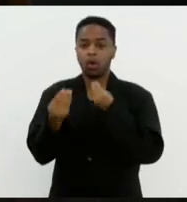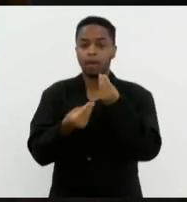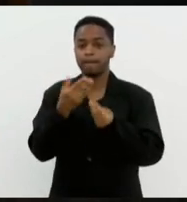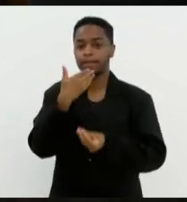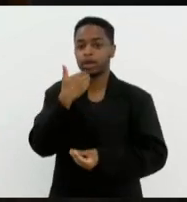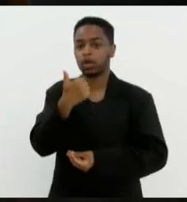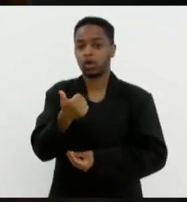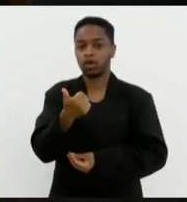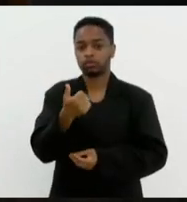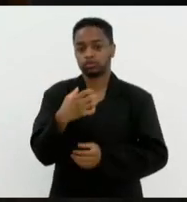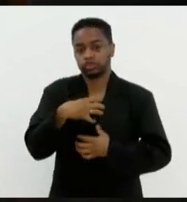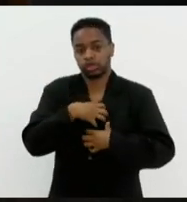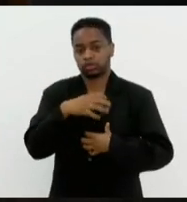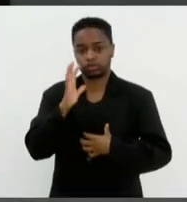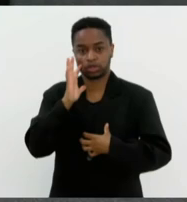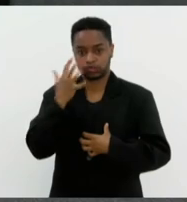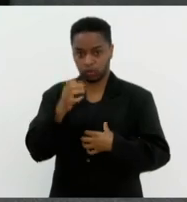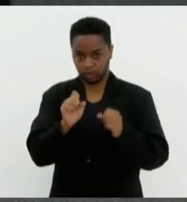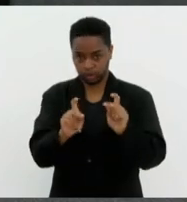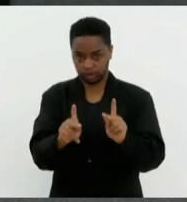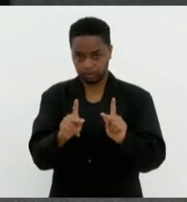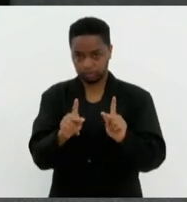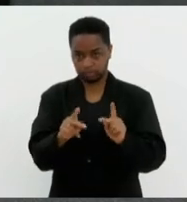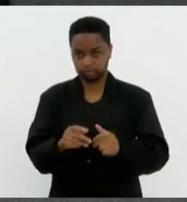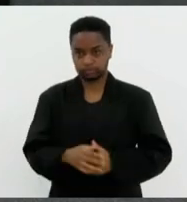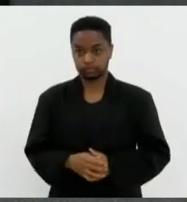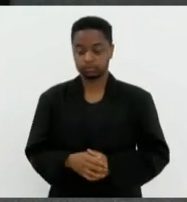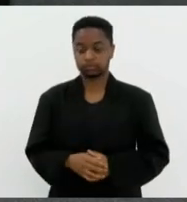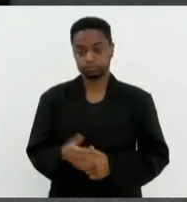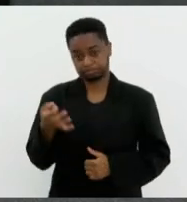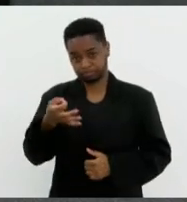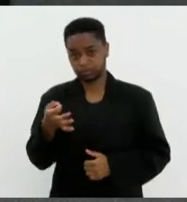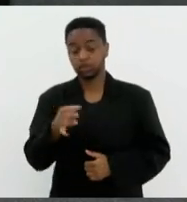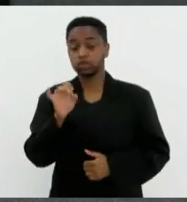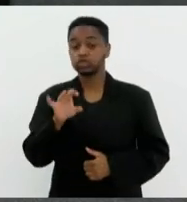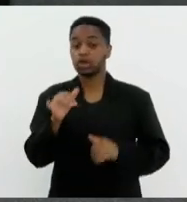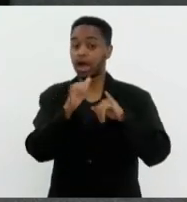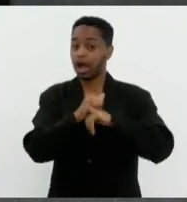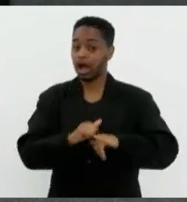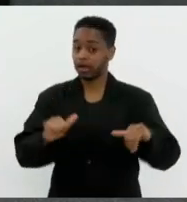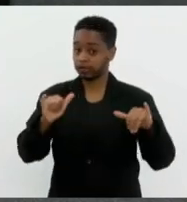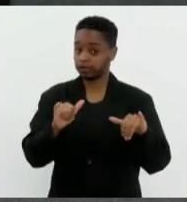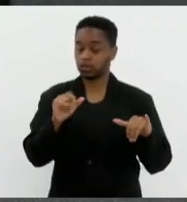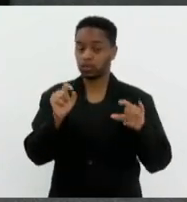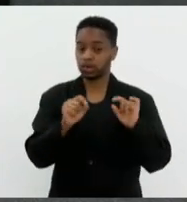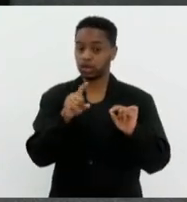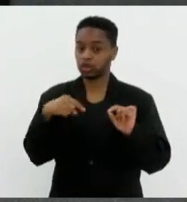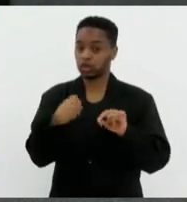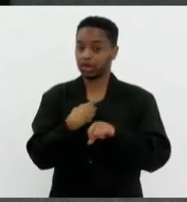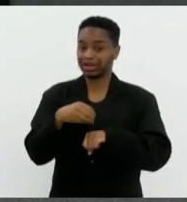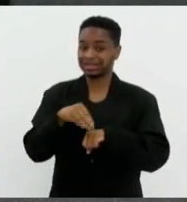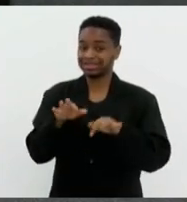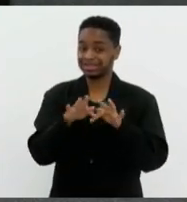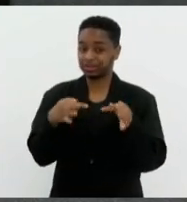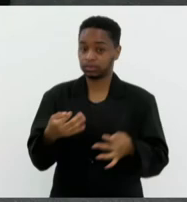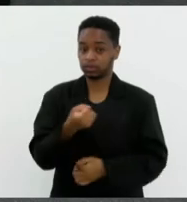retornar ao plenário. Perfeito. Pode ser? Só a nível de informação. A nossa indicação é de